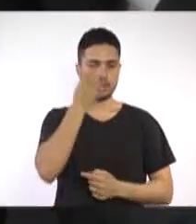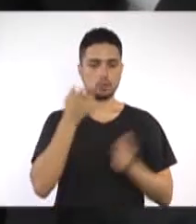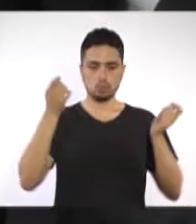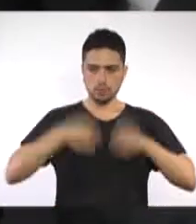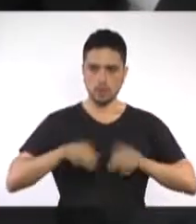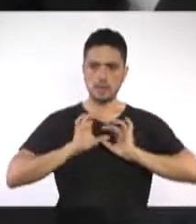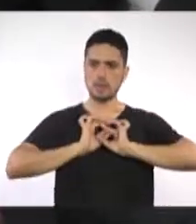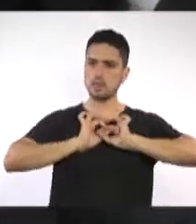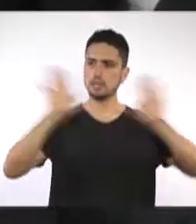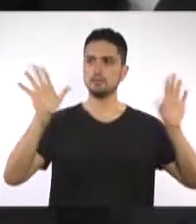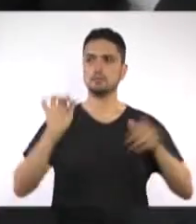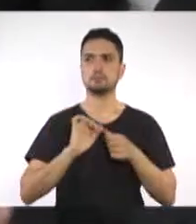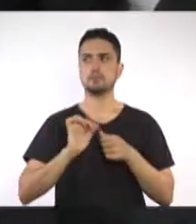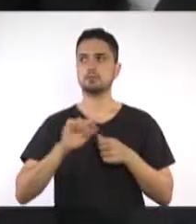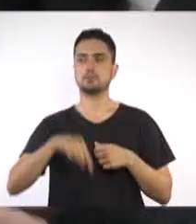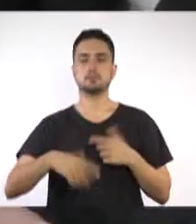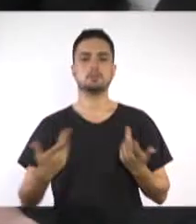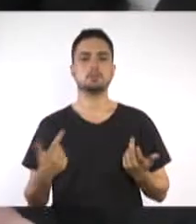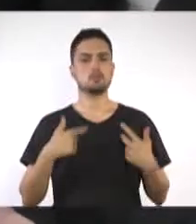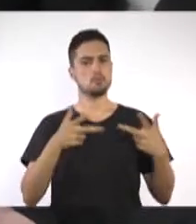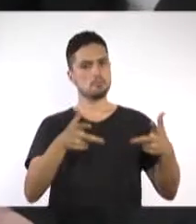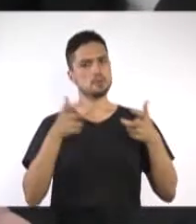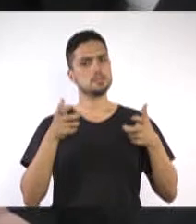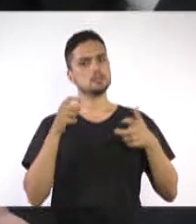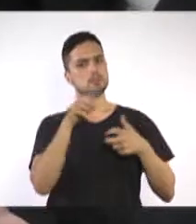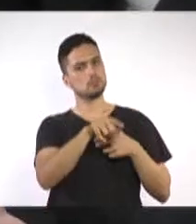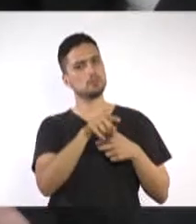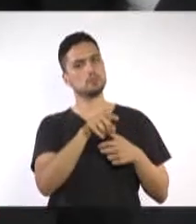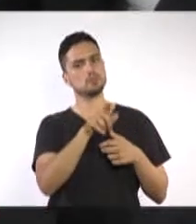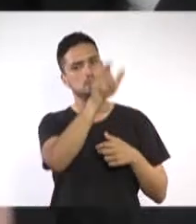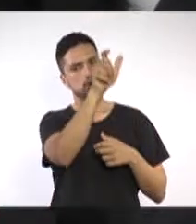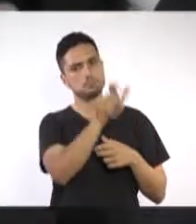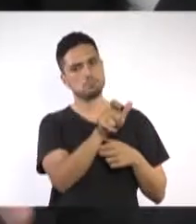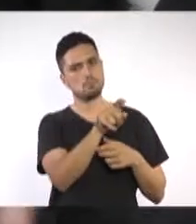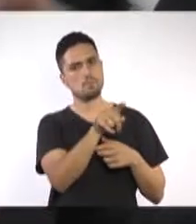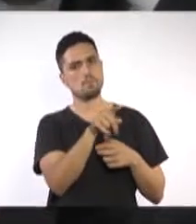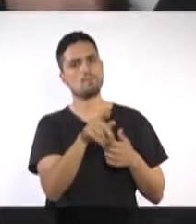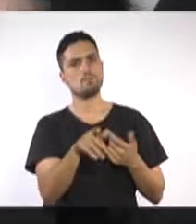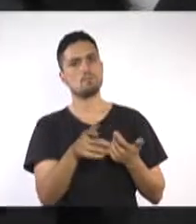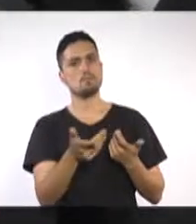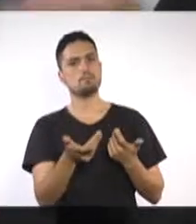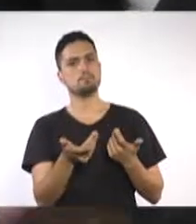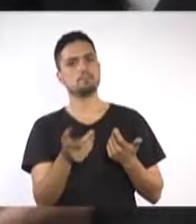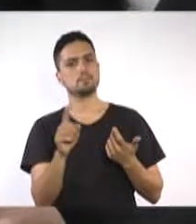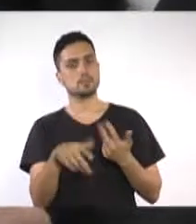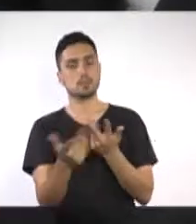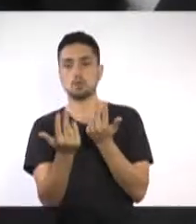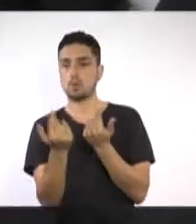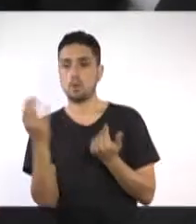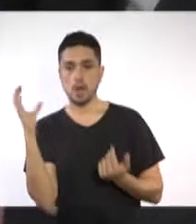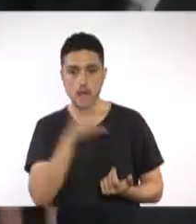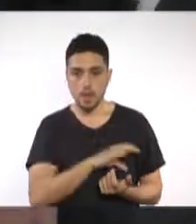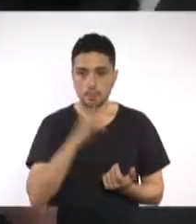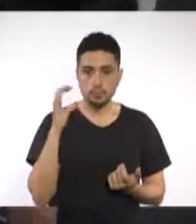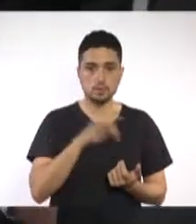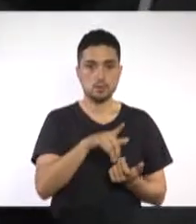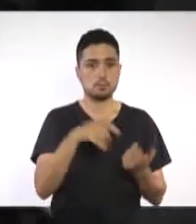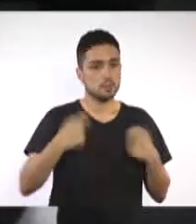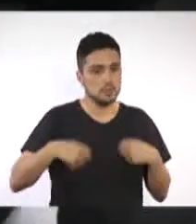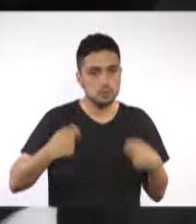plenitude. Então, percebo que Vossa Excelência o faz, trata esse caso como fez na velocidade necessária à